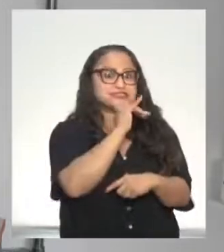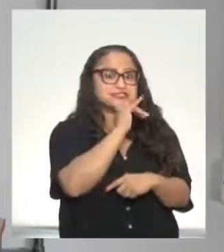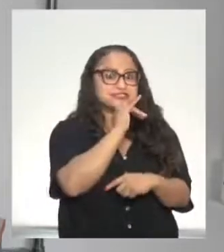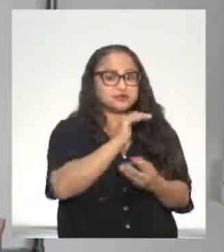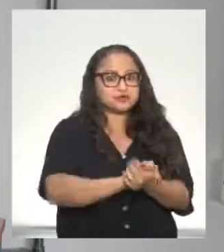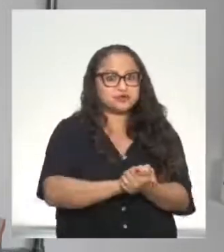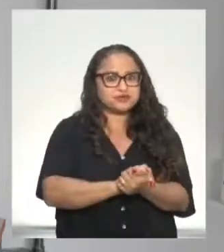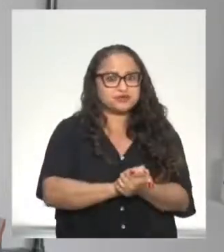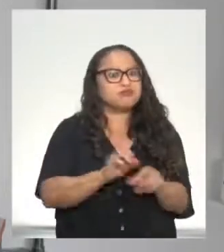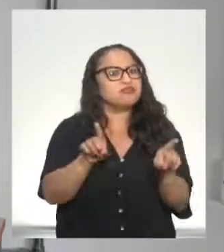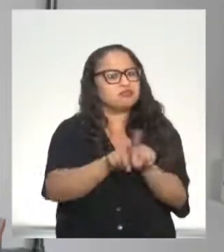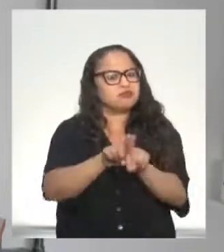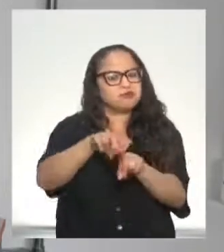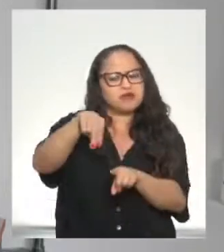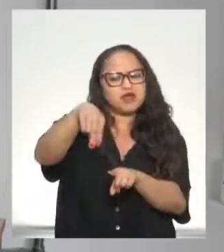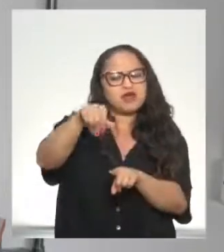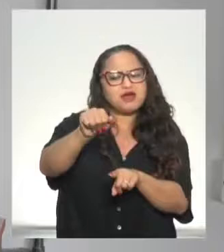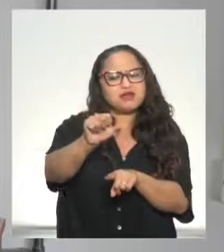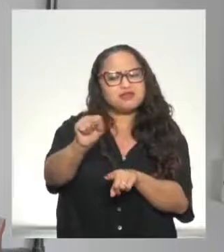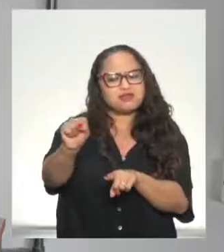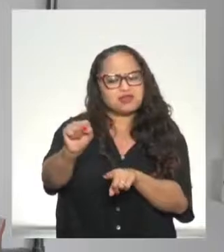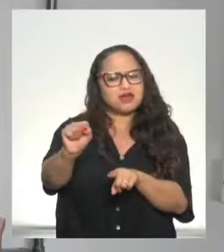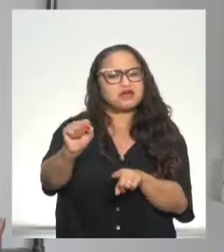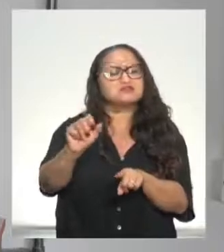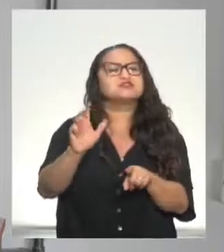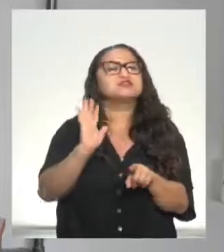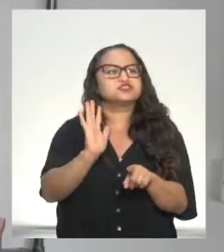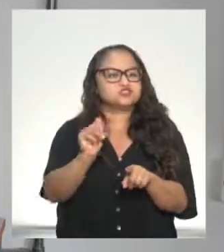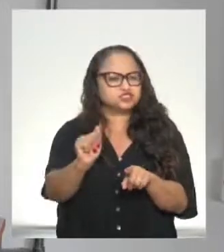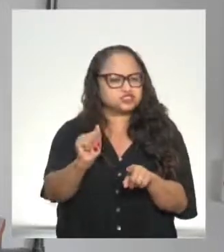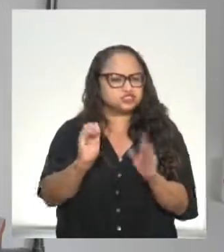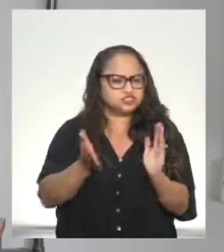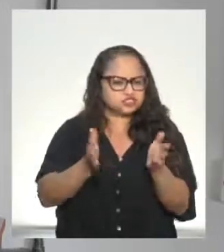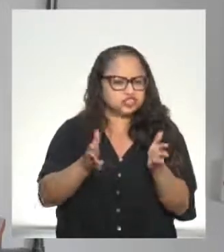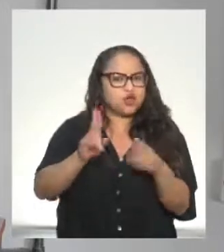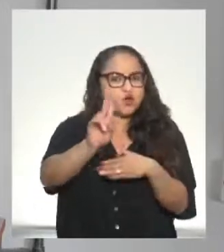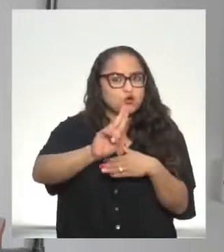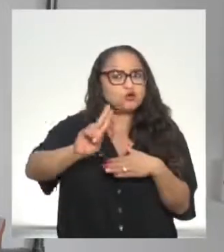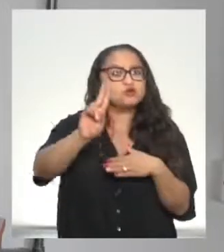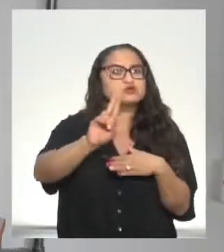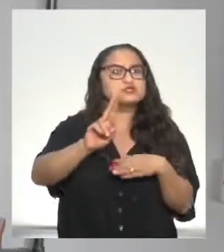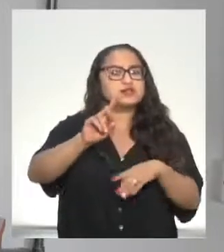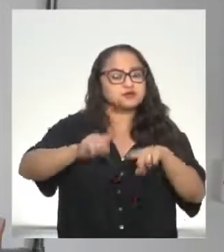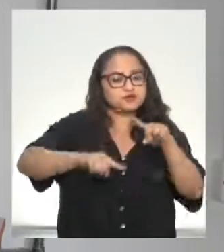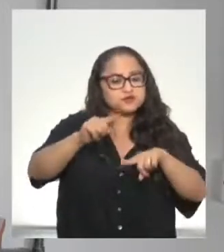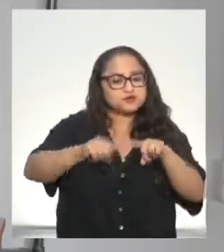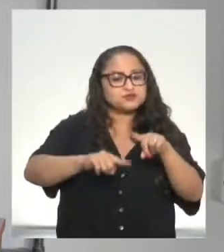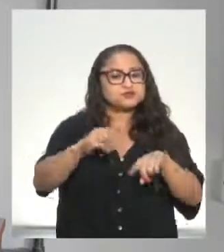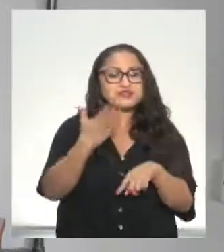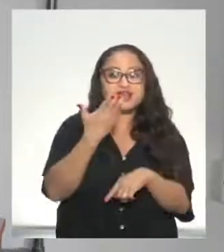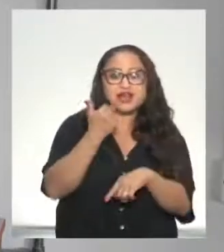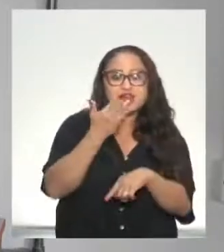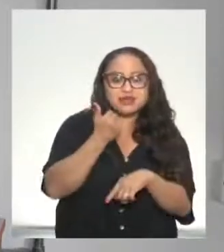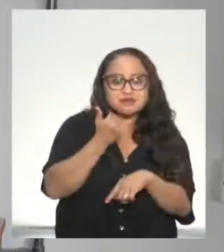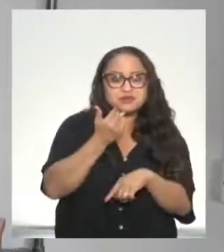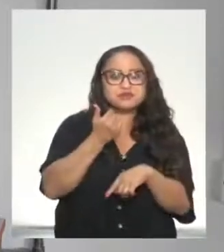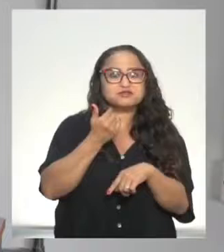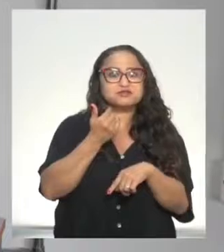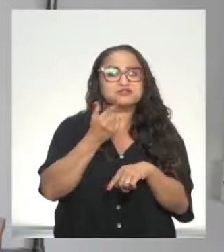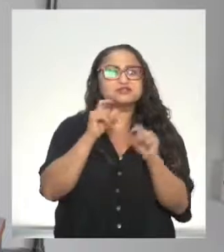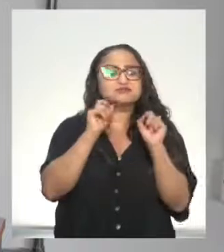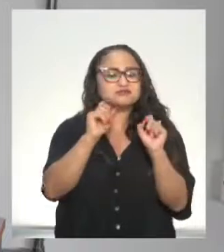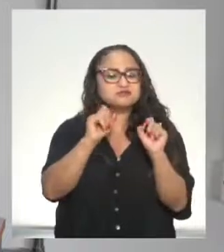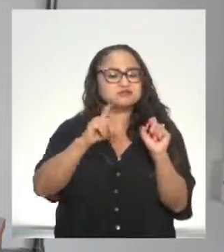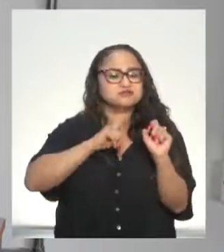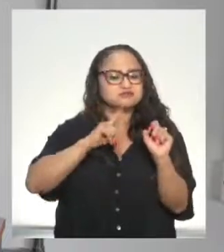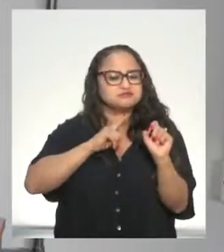própria NASA está estudando, né, a forma ideal de utilizar a impressora 3D para produzir os alimentos baseado em cada